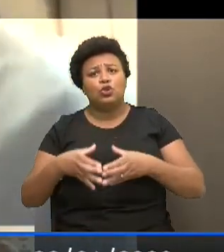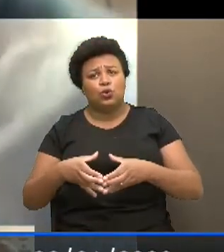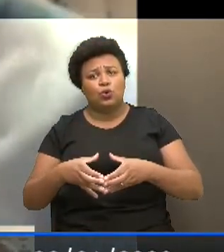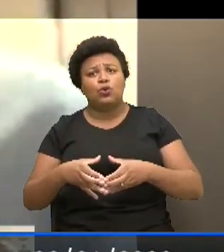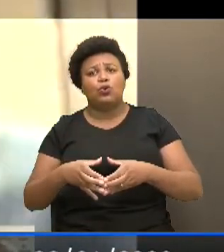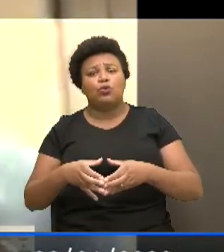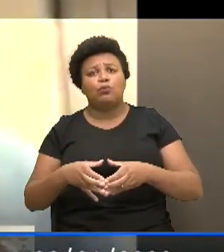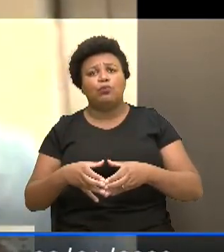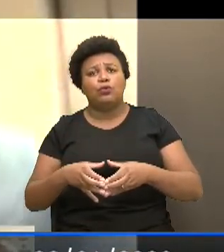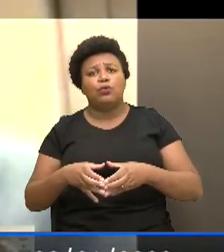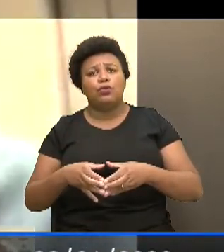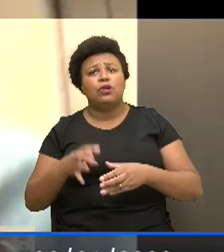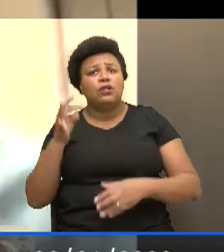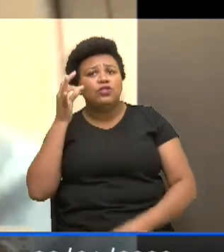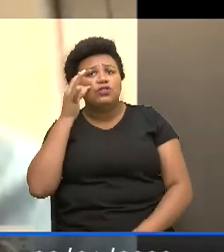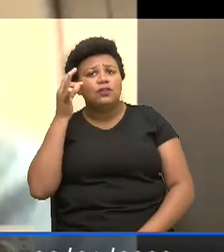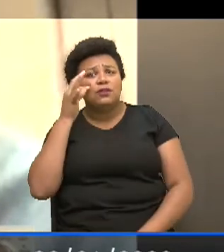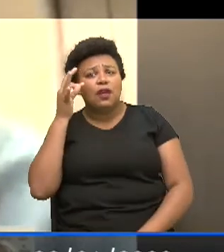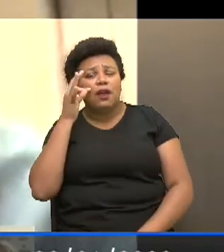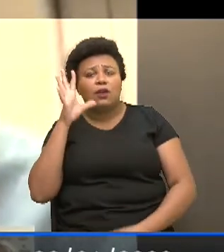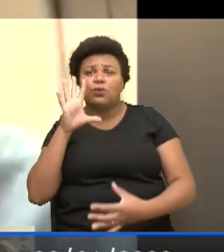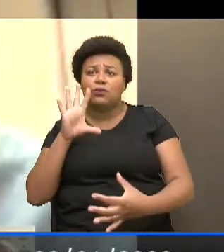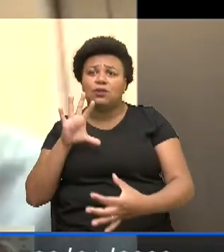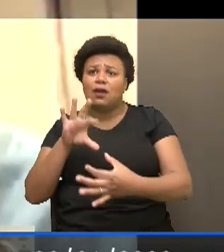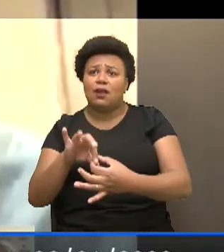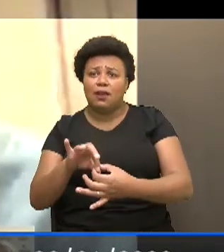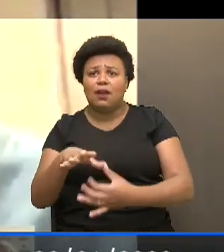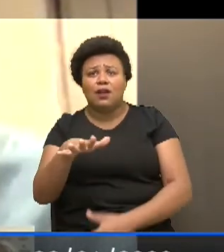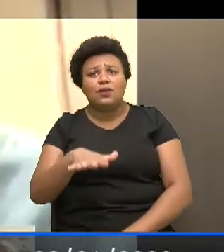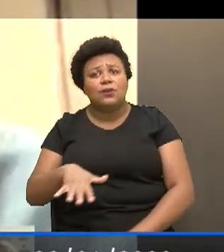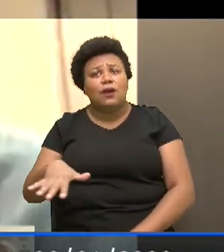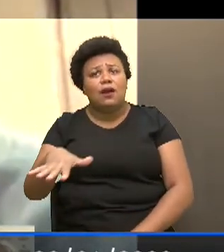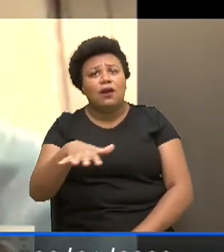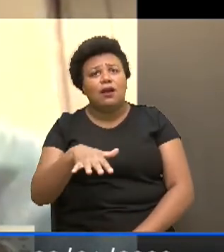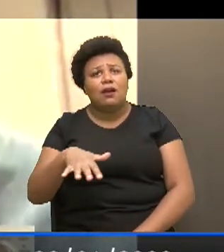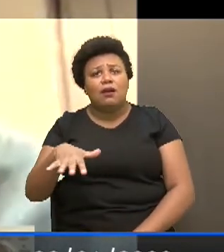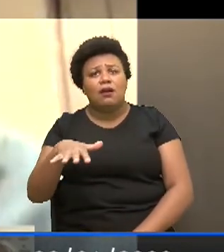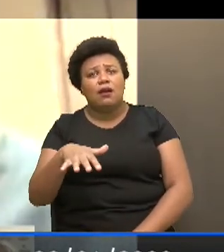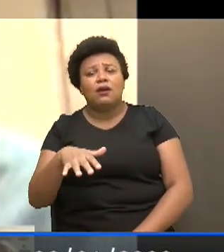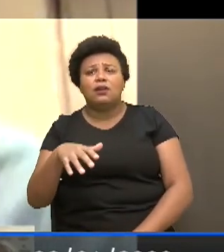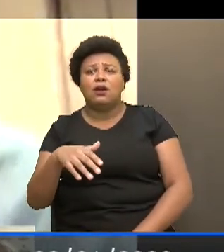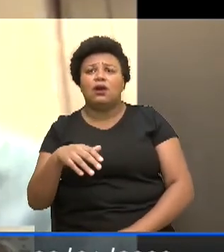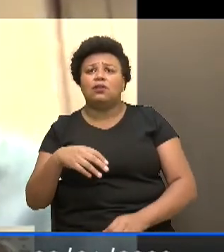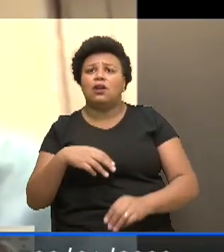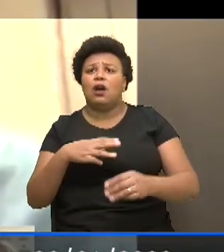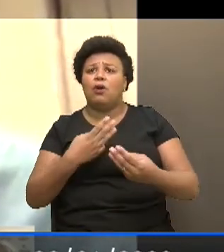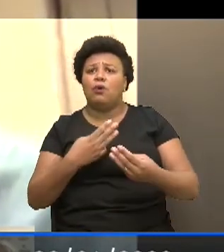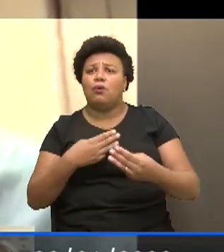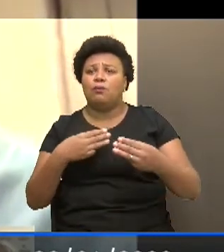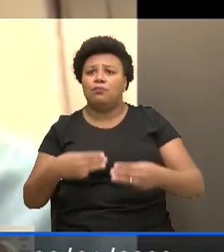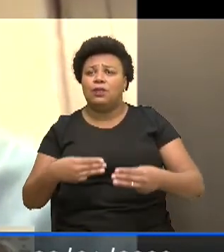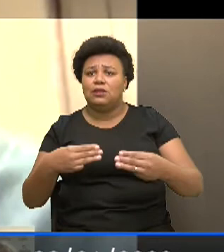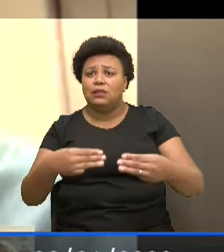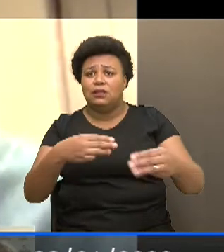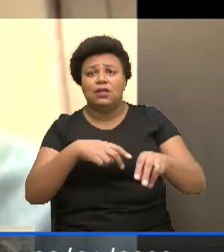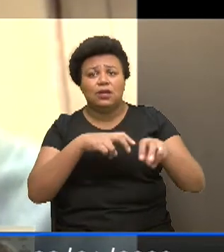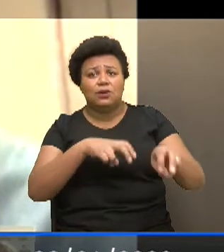expertos, né, de técnicos ligados à área, no caso do Ministério da Agricultura, da inspeção animal,